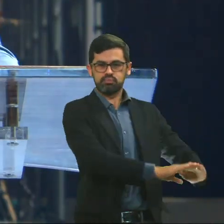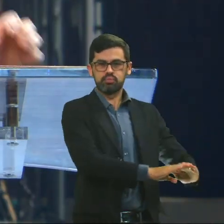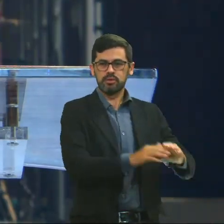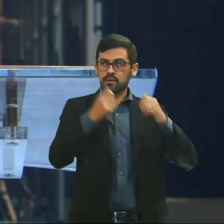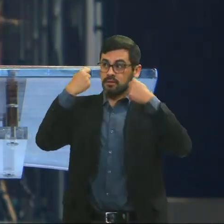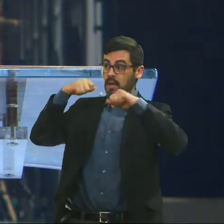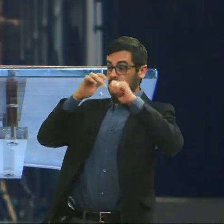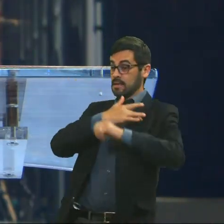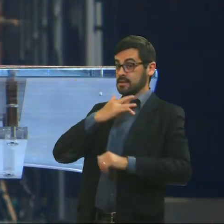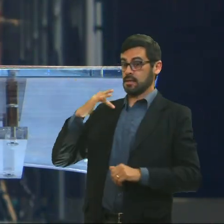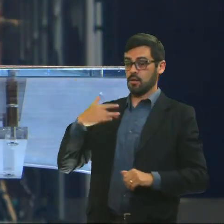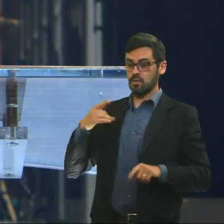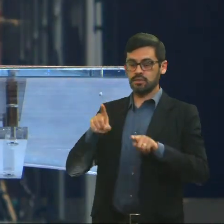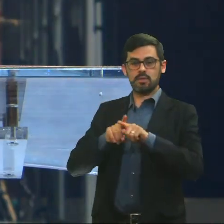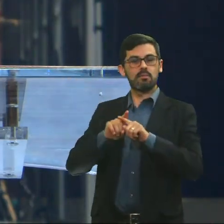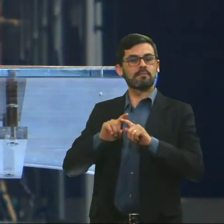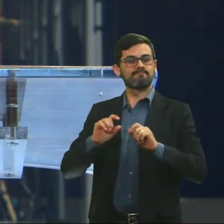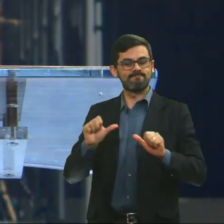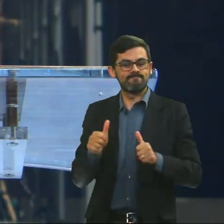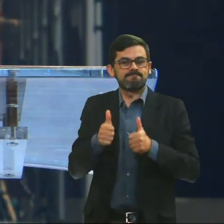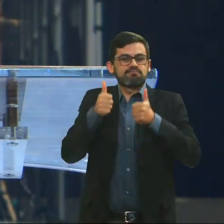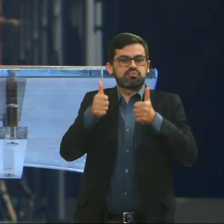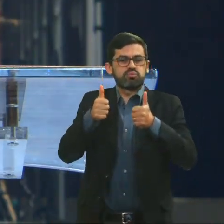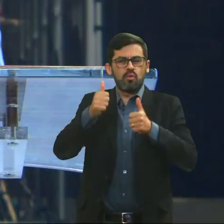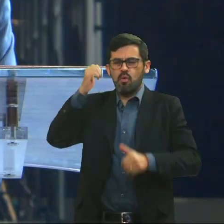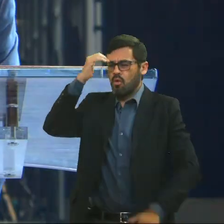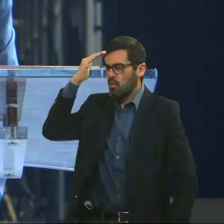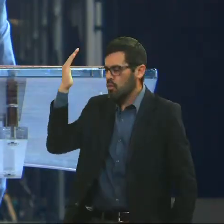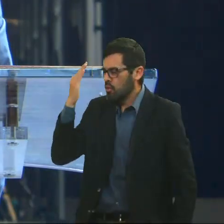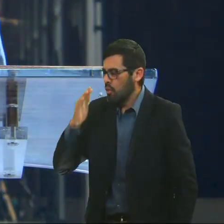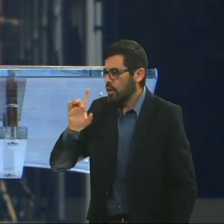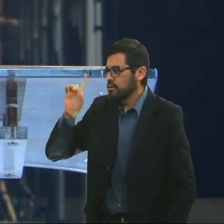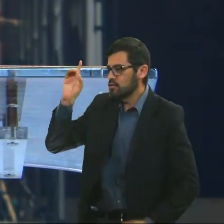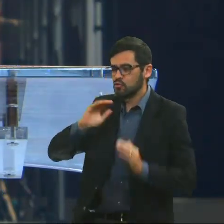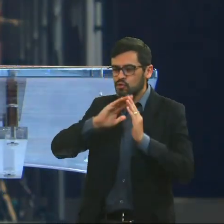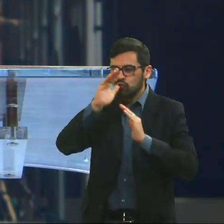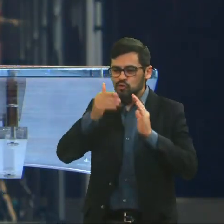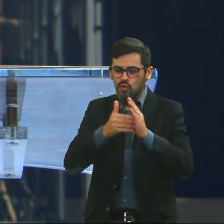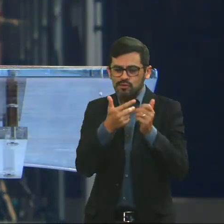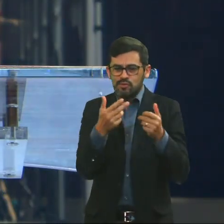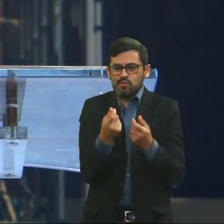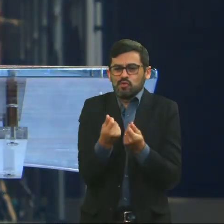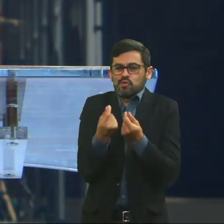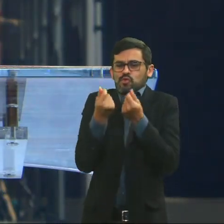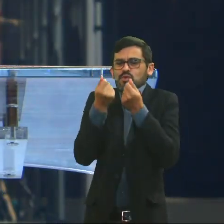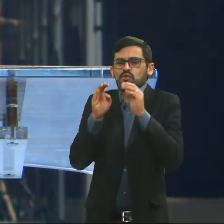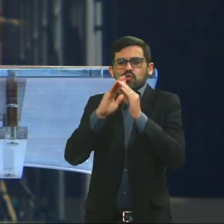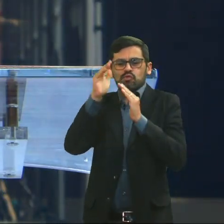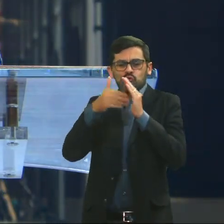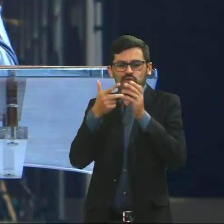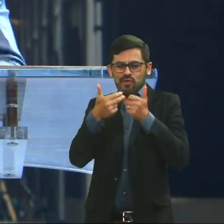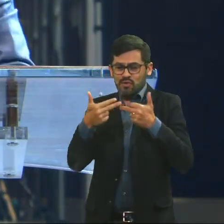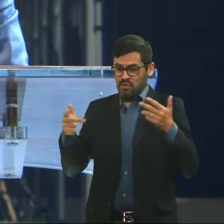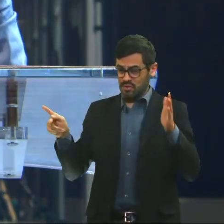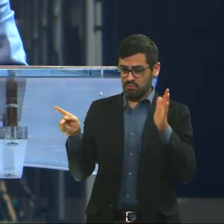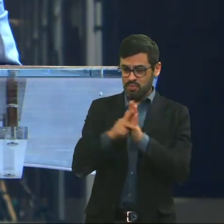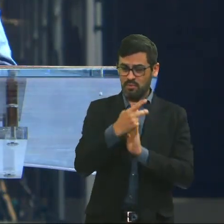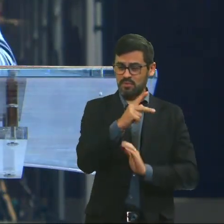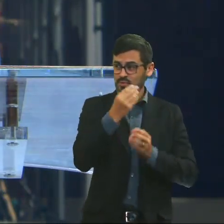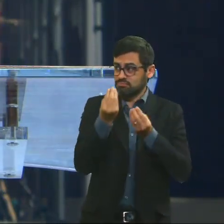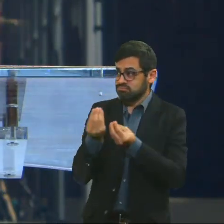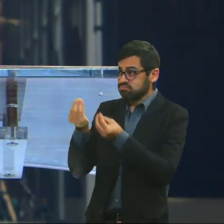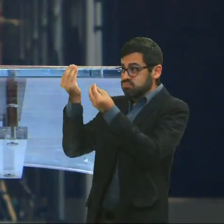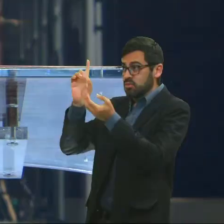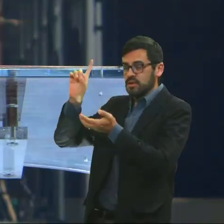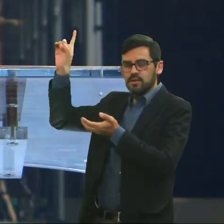ao corpo e vigor aos ossos. Honre o Senhor com todos os seus recursos e com os primeiros frutos de todas as suas plantações. E